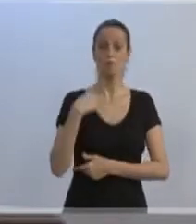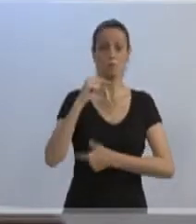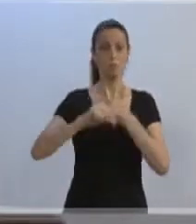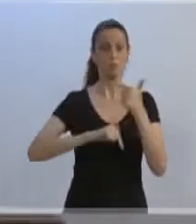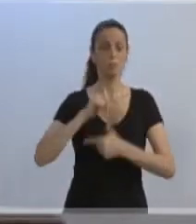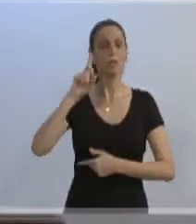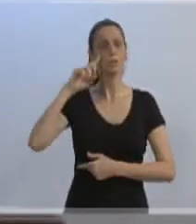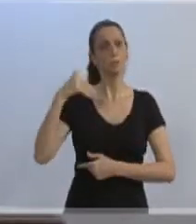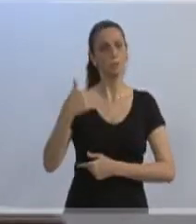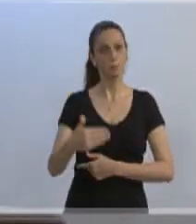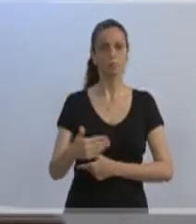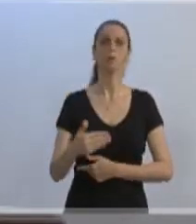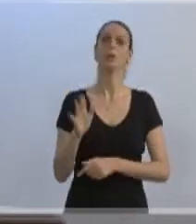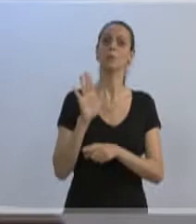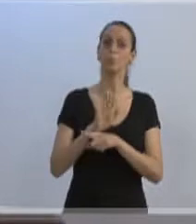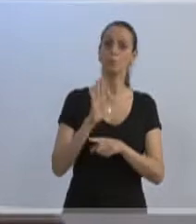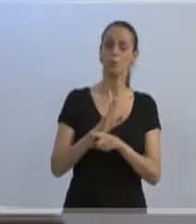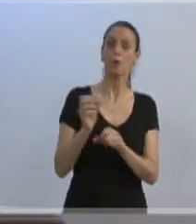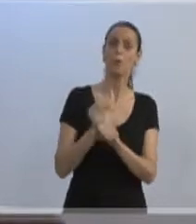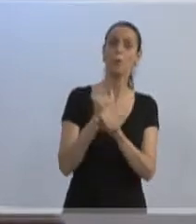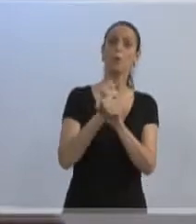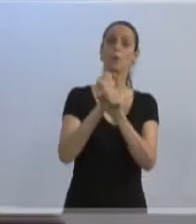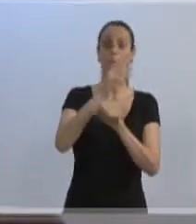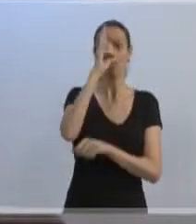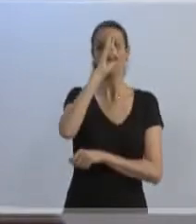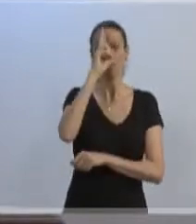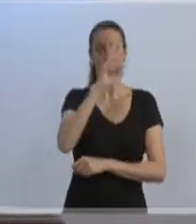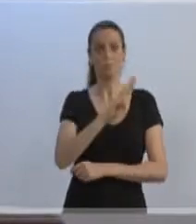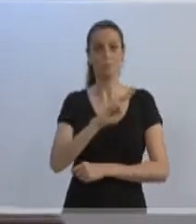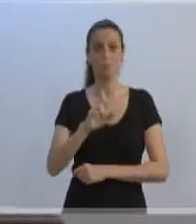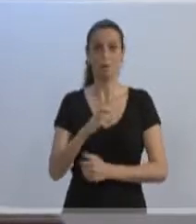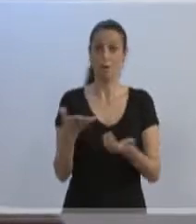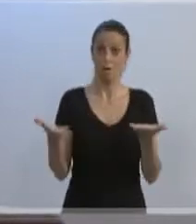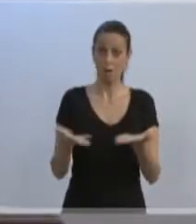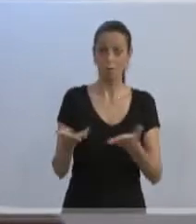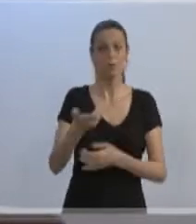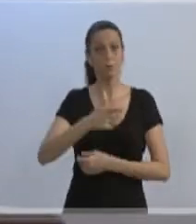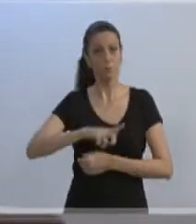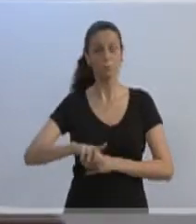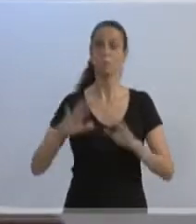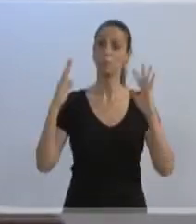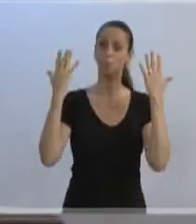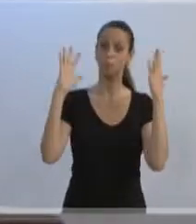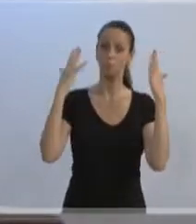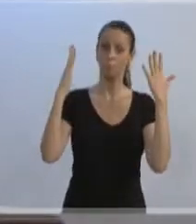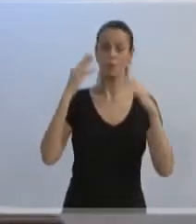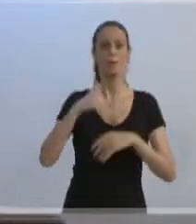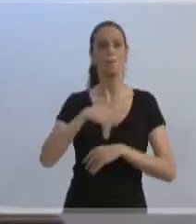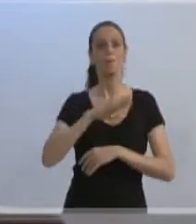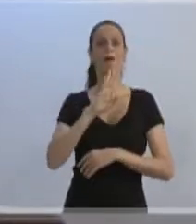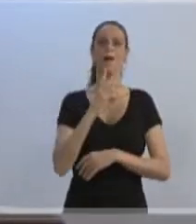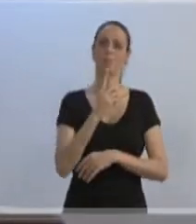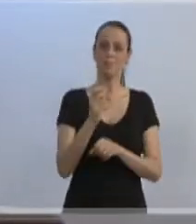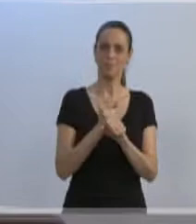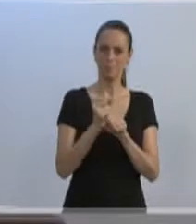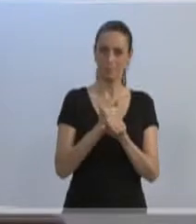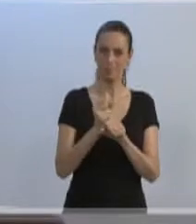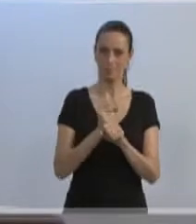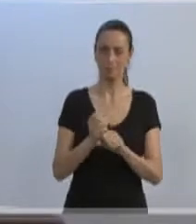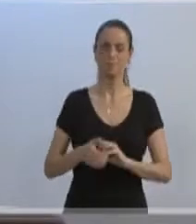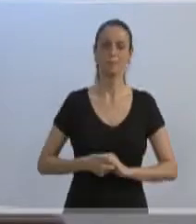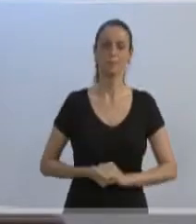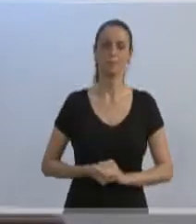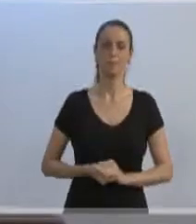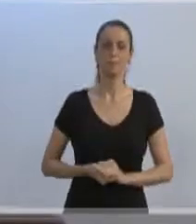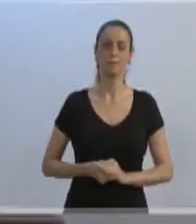o dia a dia que ajudamos a construir a história do menor agora está mais uma vez comemorando mais um ano ou seja